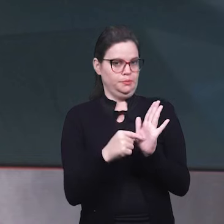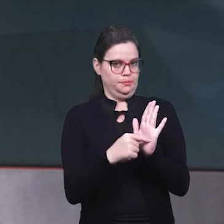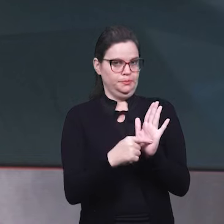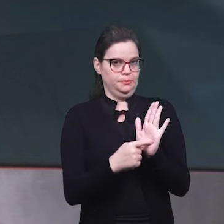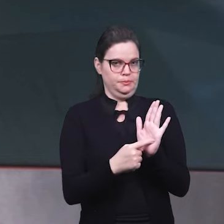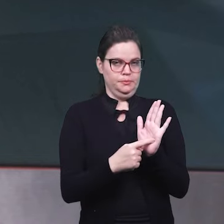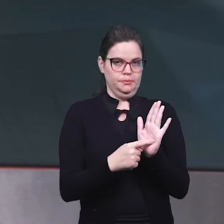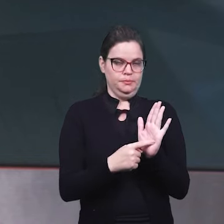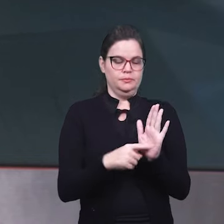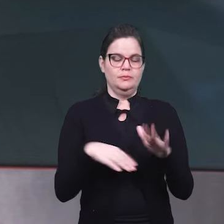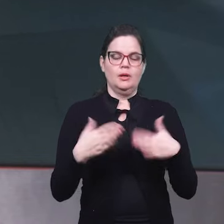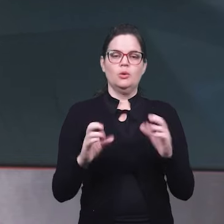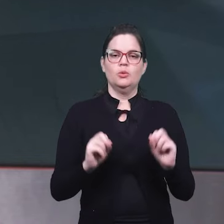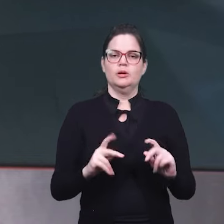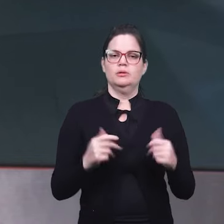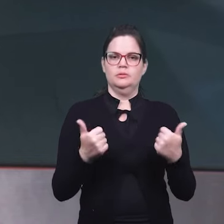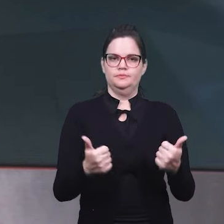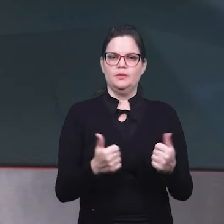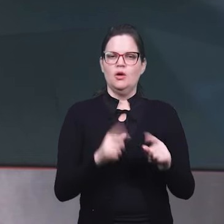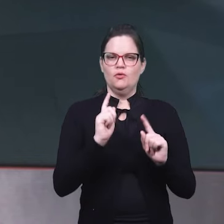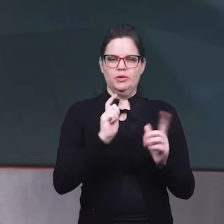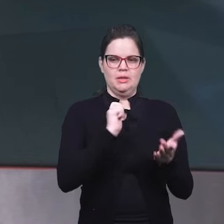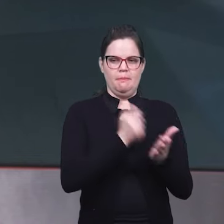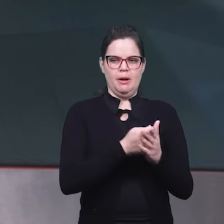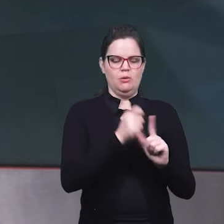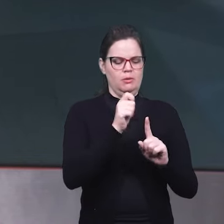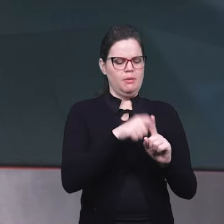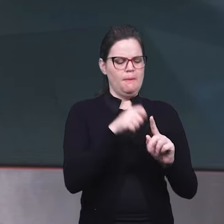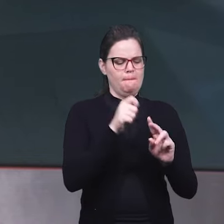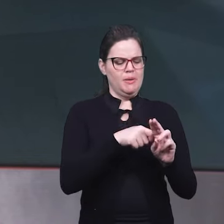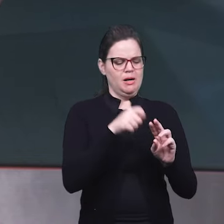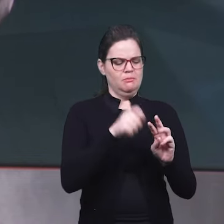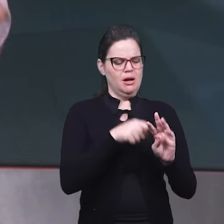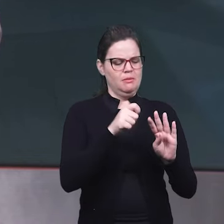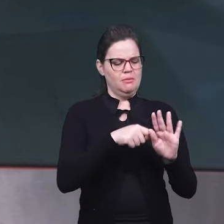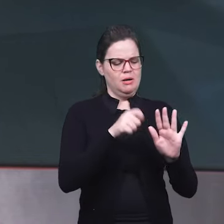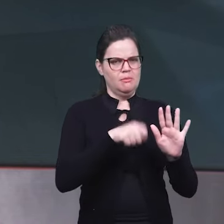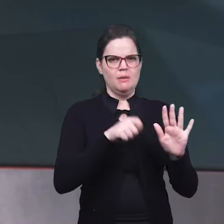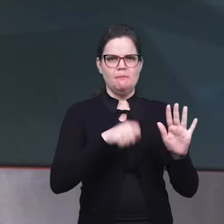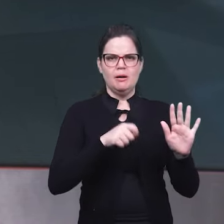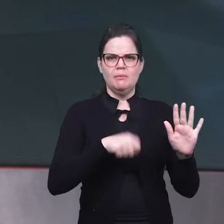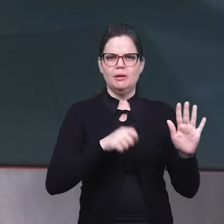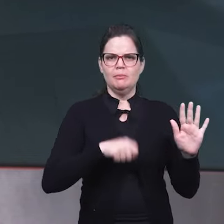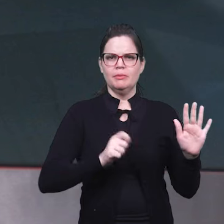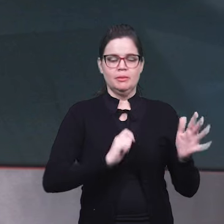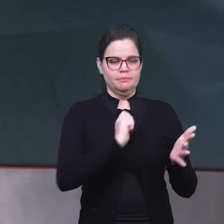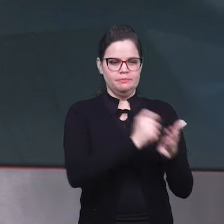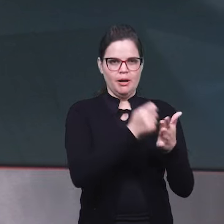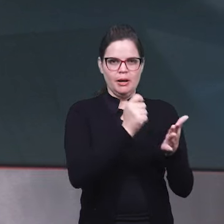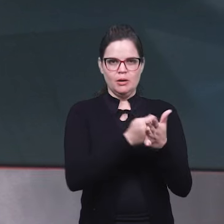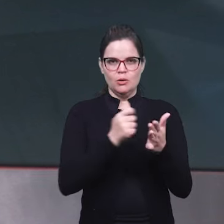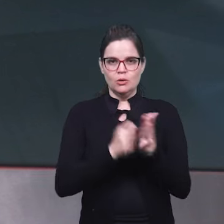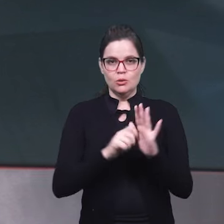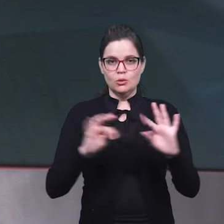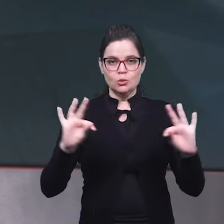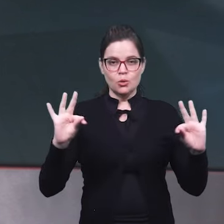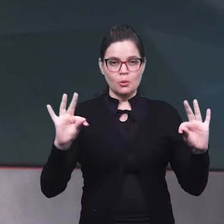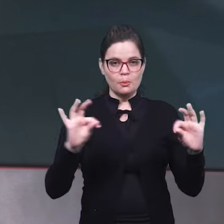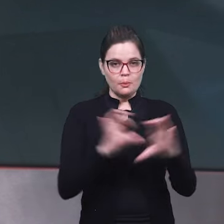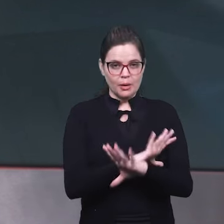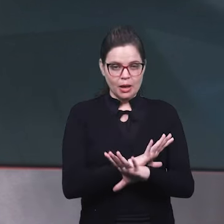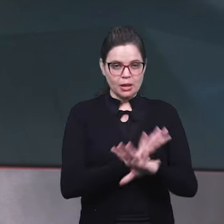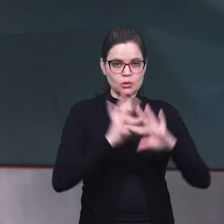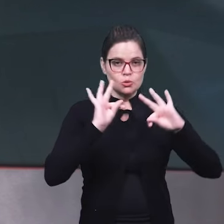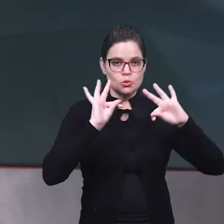quando termina essas prestações, conforme o acordo definido entre as partes,